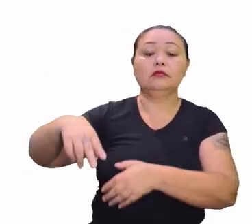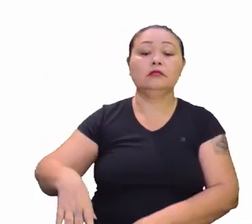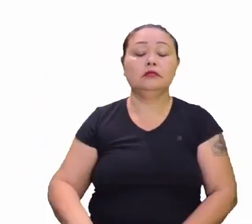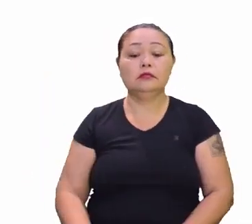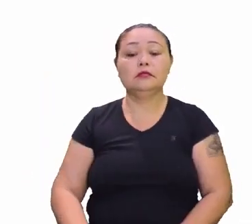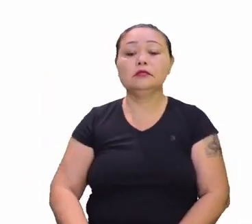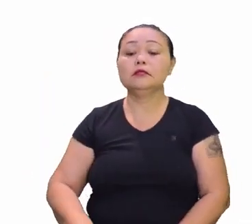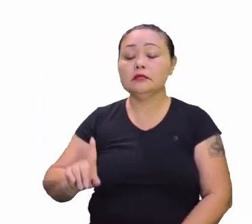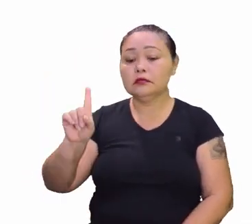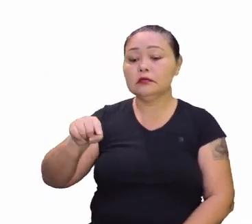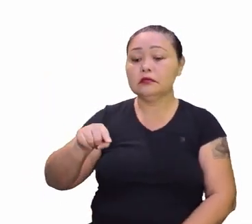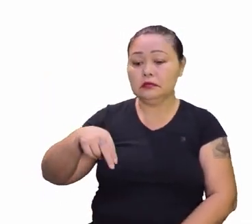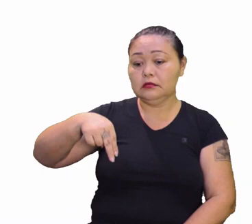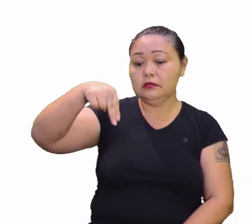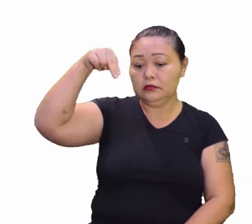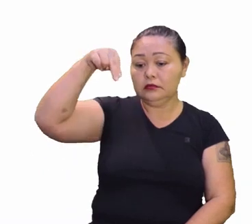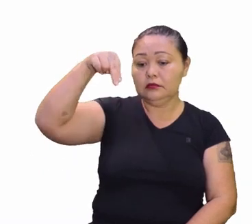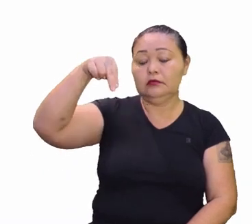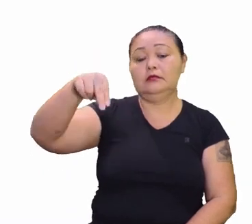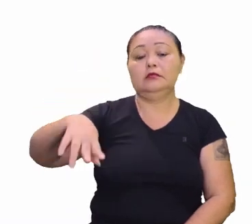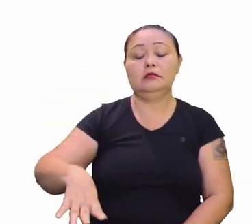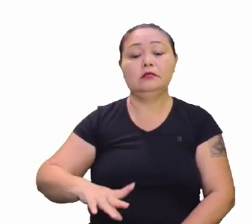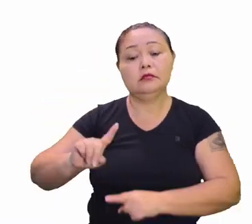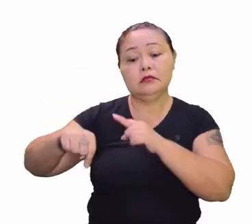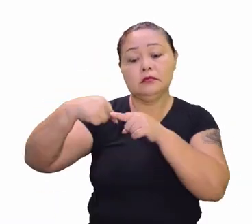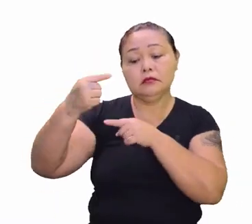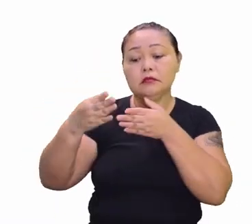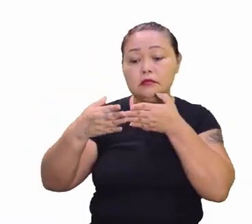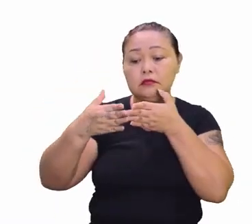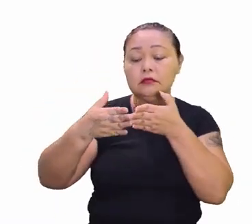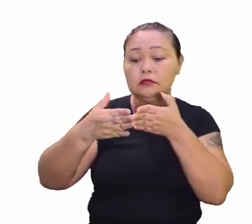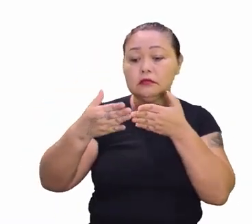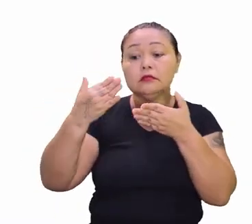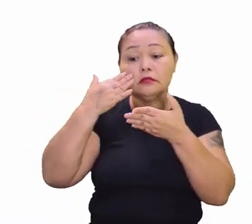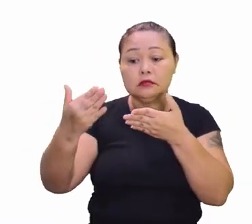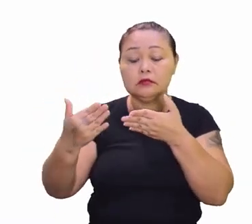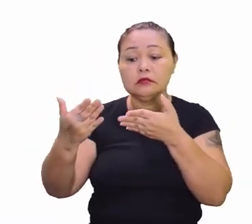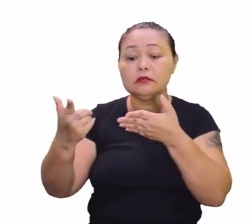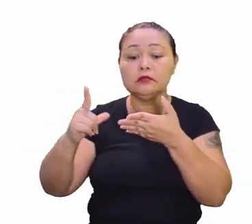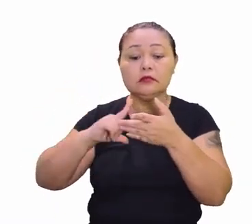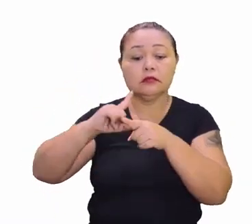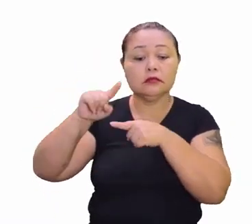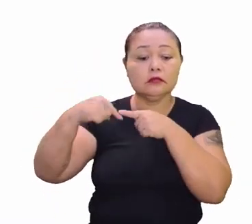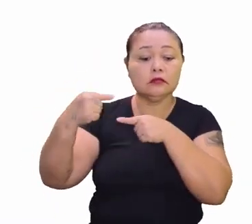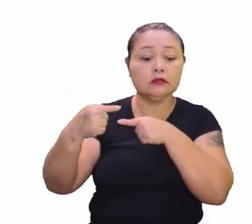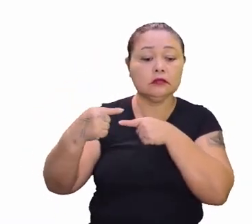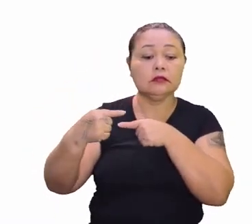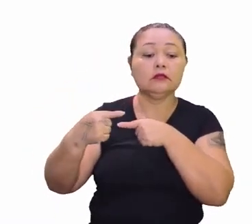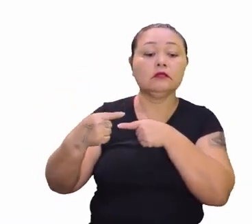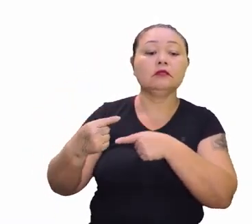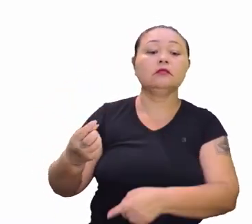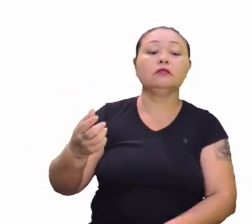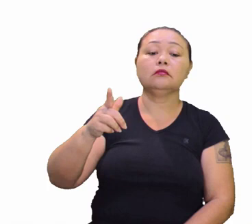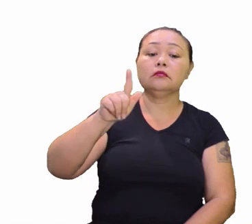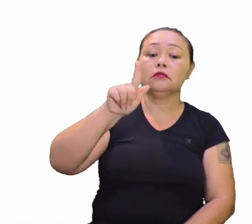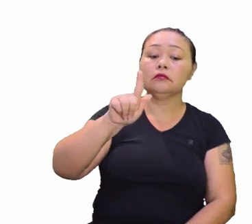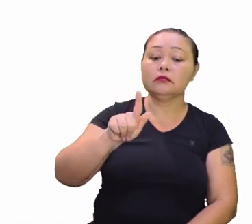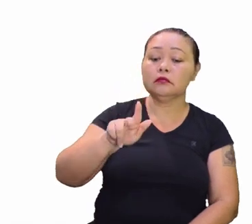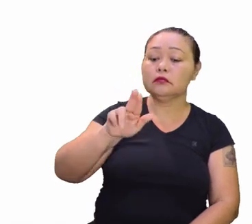cá. Mas realmente é o norte aí, isso. Né? Depois da expedição, confirmaram. Temos a do Rio